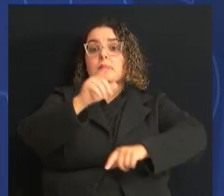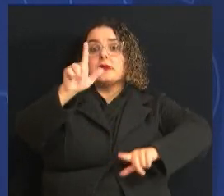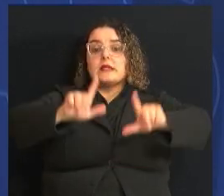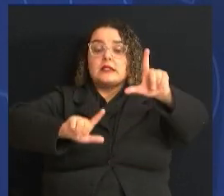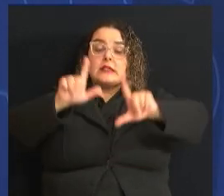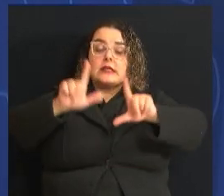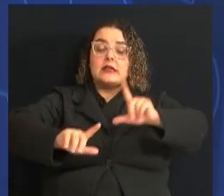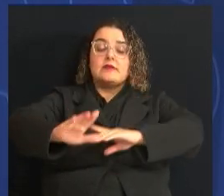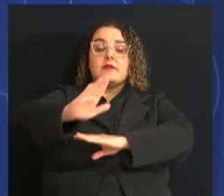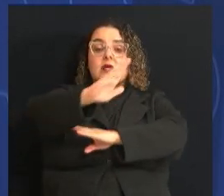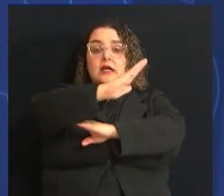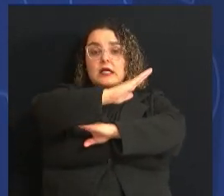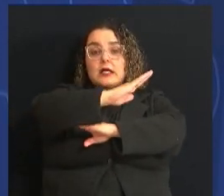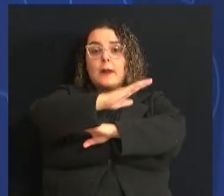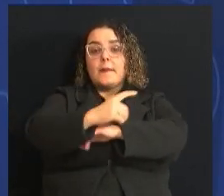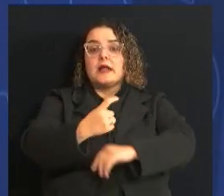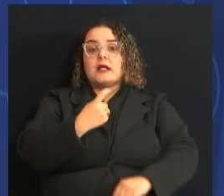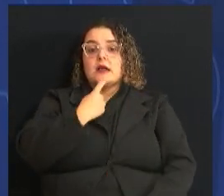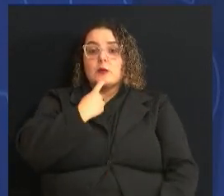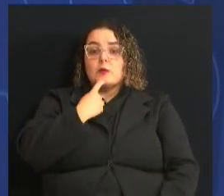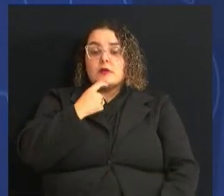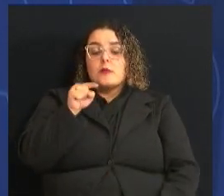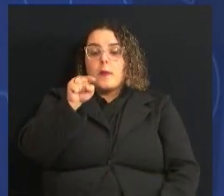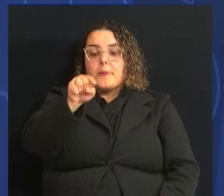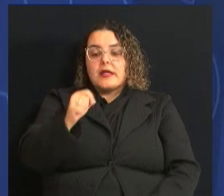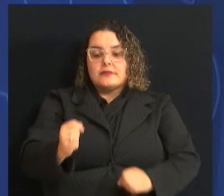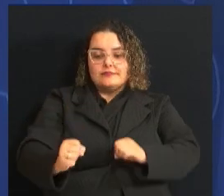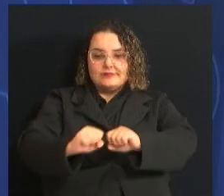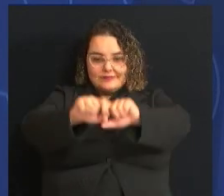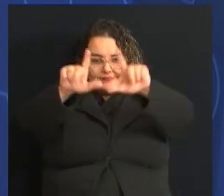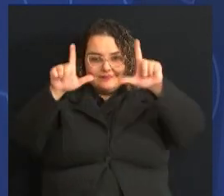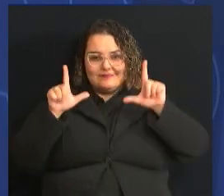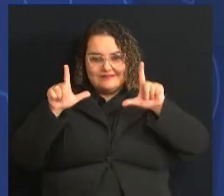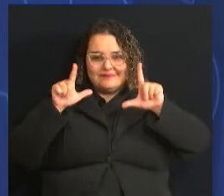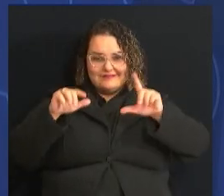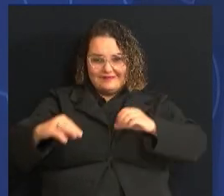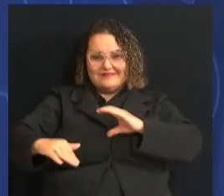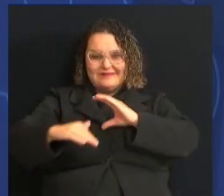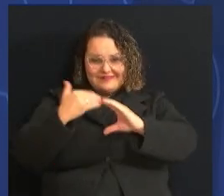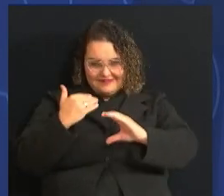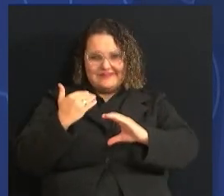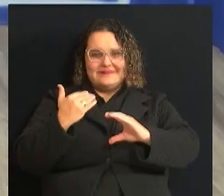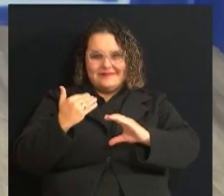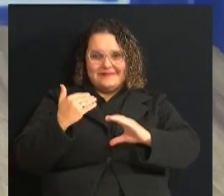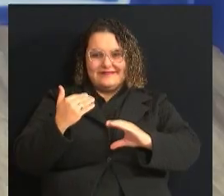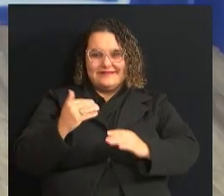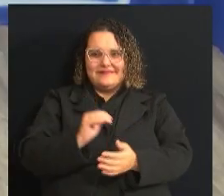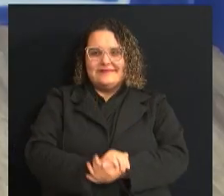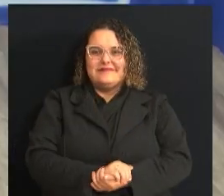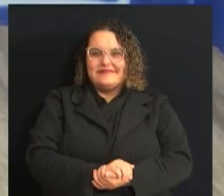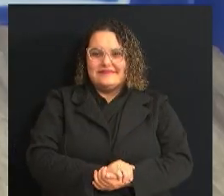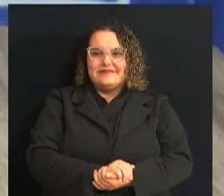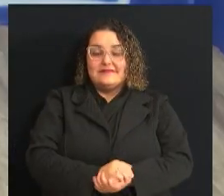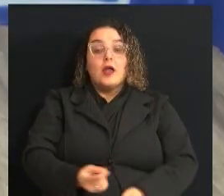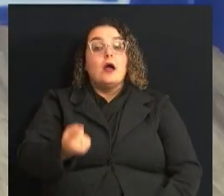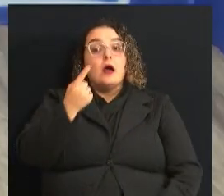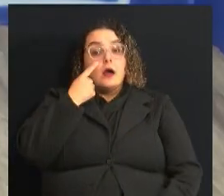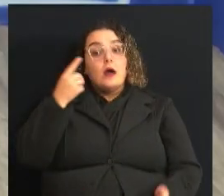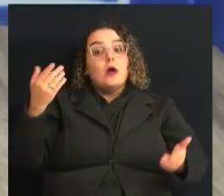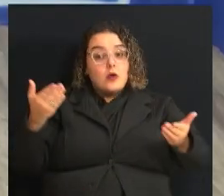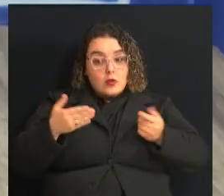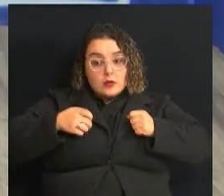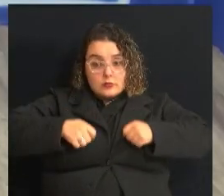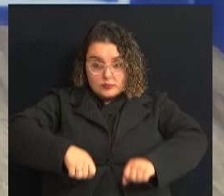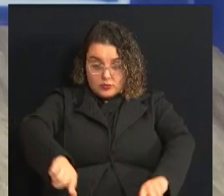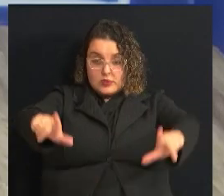da TV Câmara Campinas. Você aperta e manda a sua mensagem, a sua participação. Confira a partir de